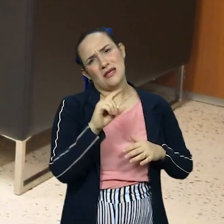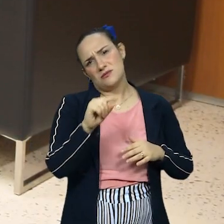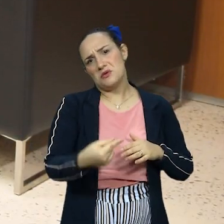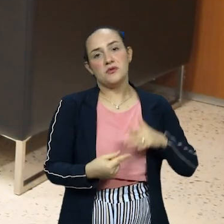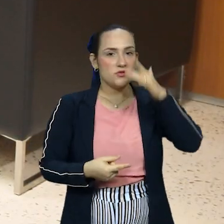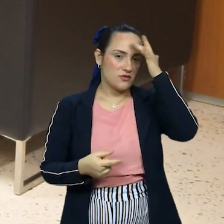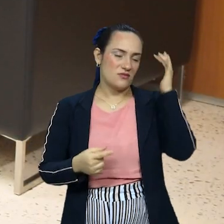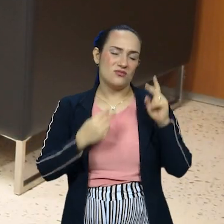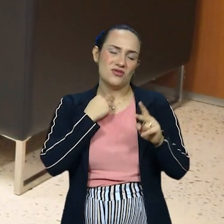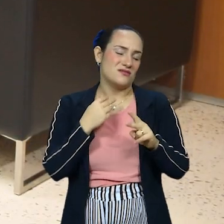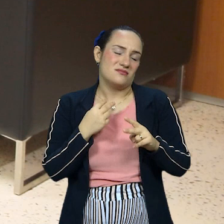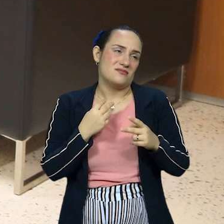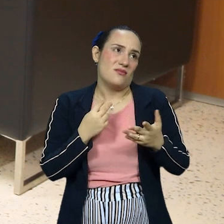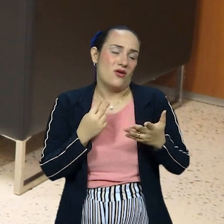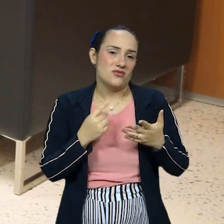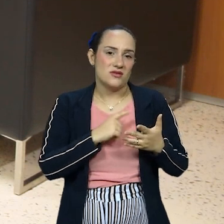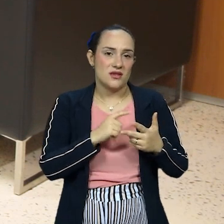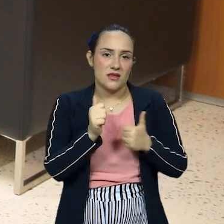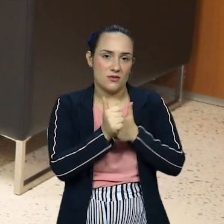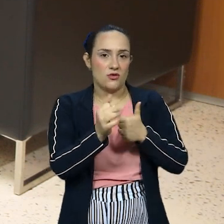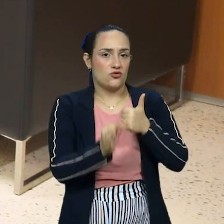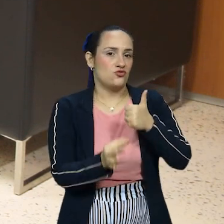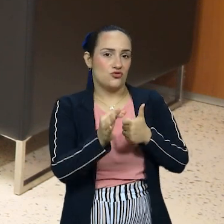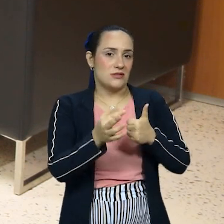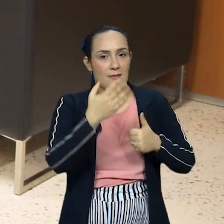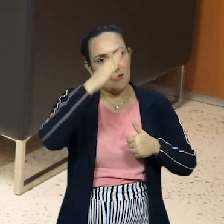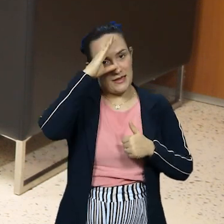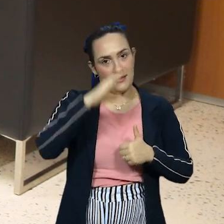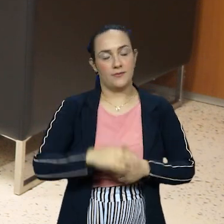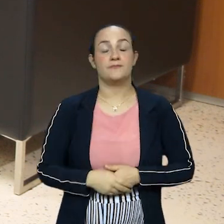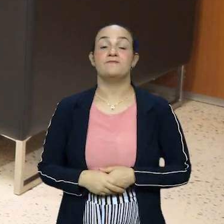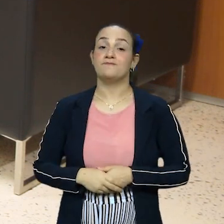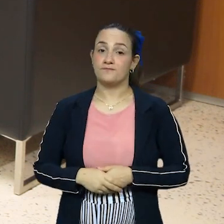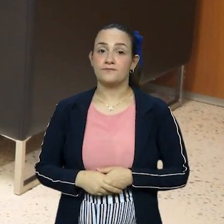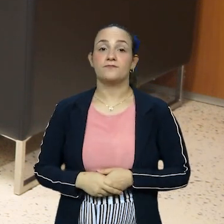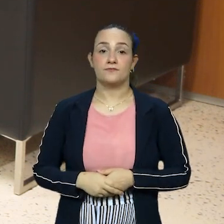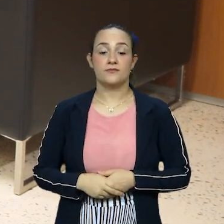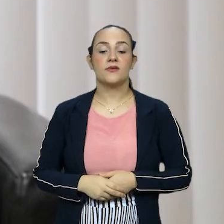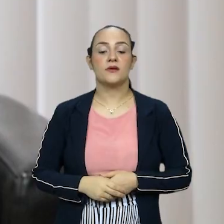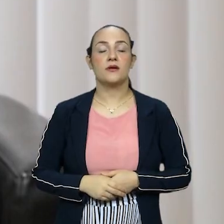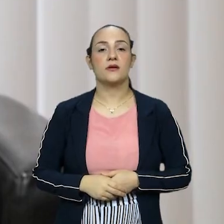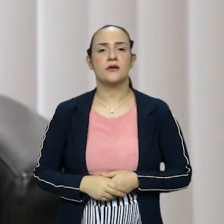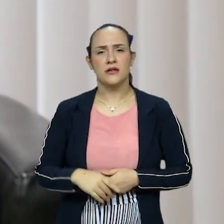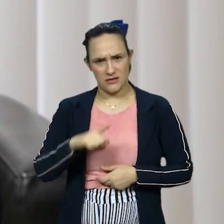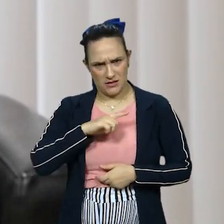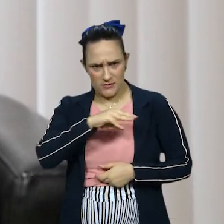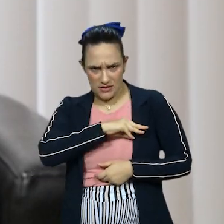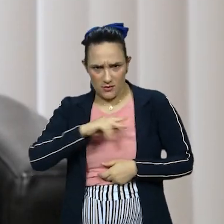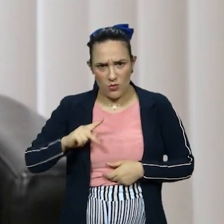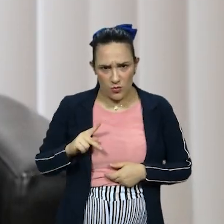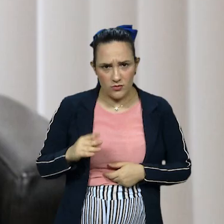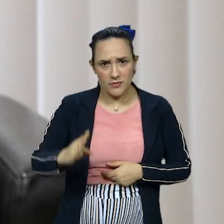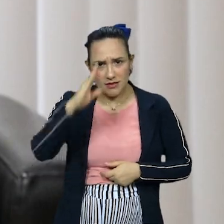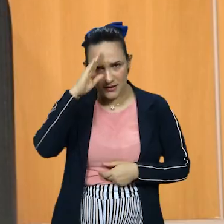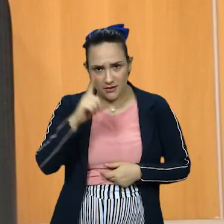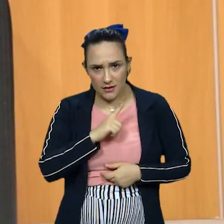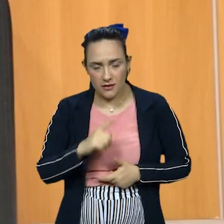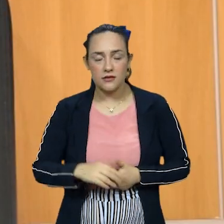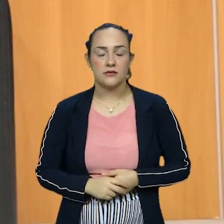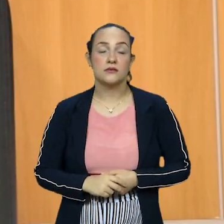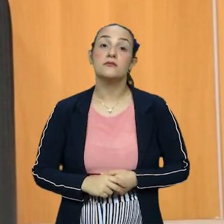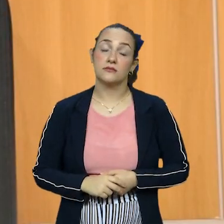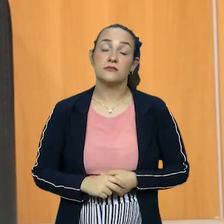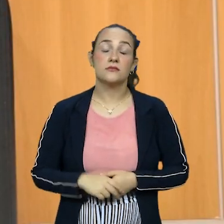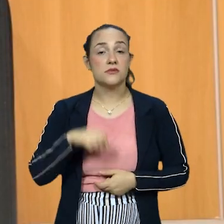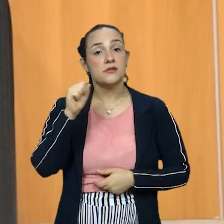homens, então não podemos ter tribunal. Quem julga é o Tribunal de Justiça. E há Ministério Público Militar? Sim,